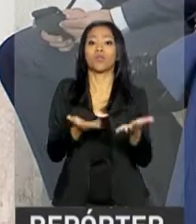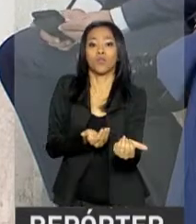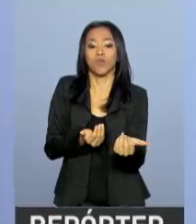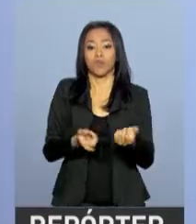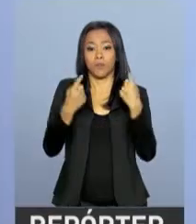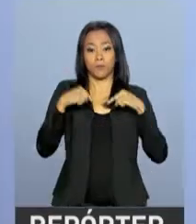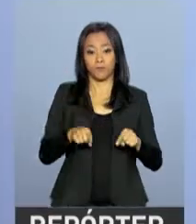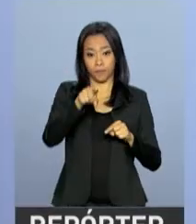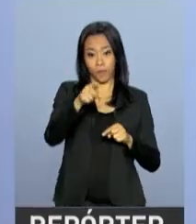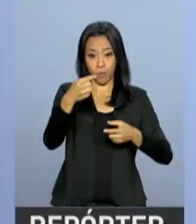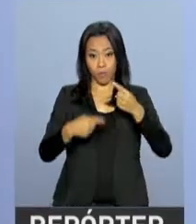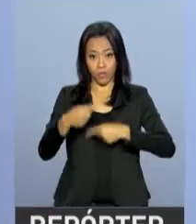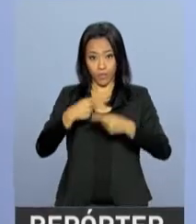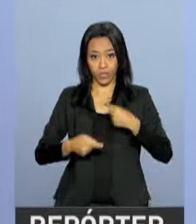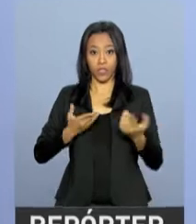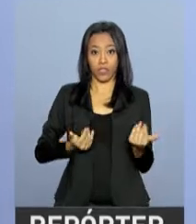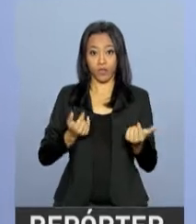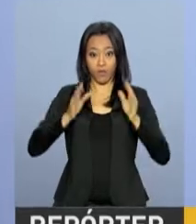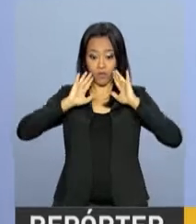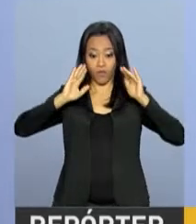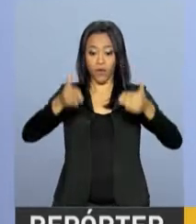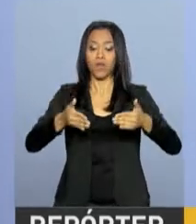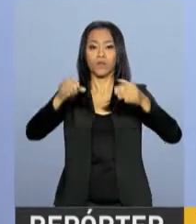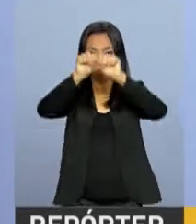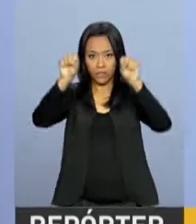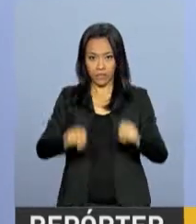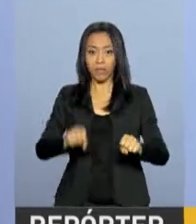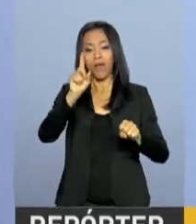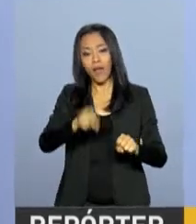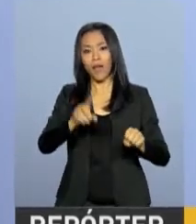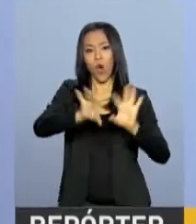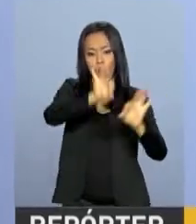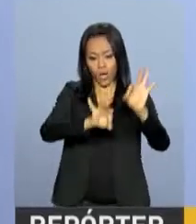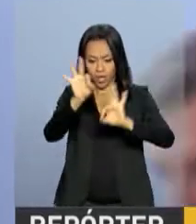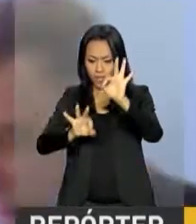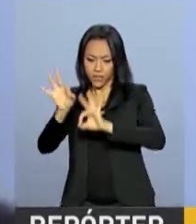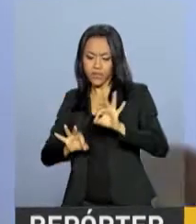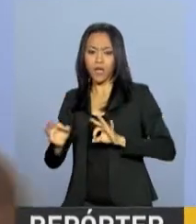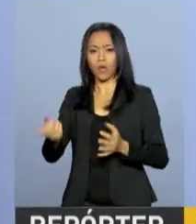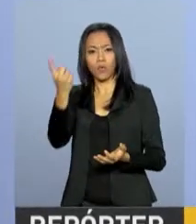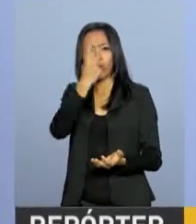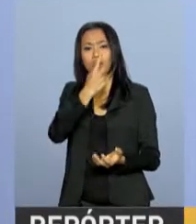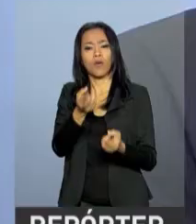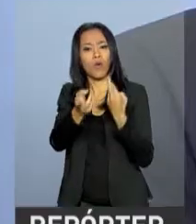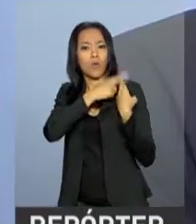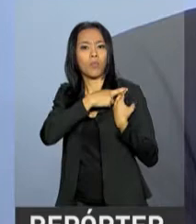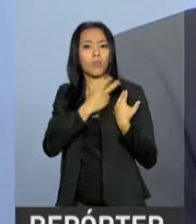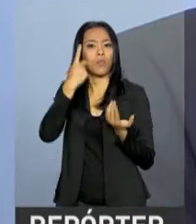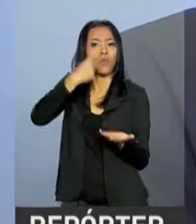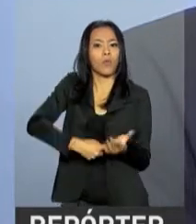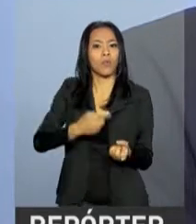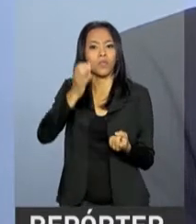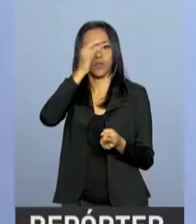através desse sistema e dá lugar a um modelo de governança organizado com responsabilidades da união nos estados